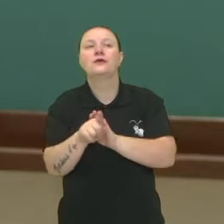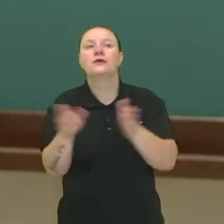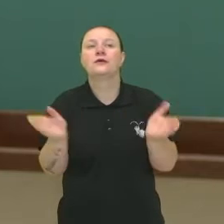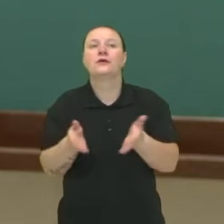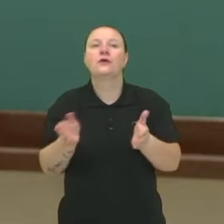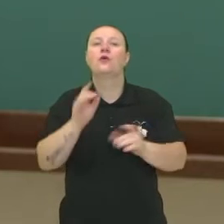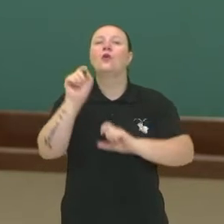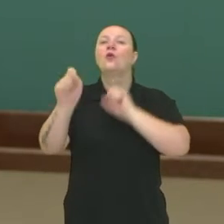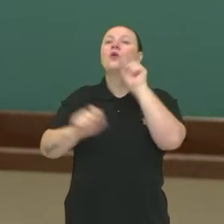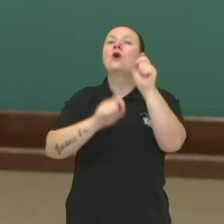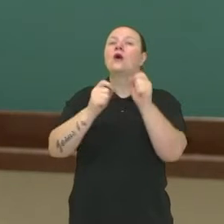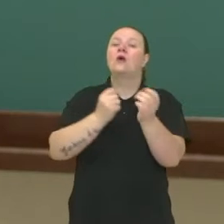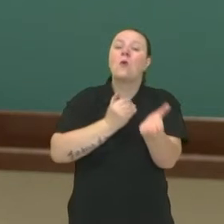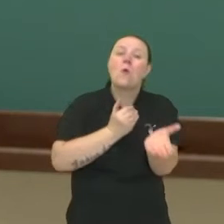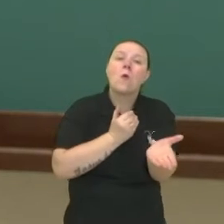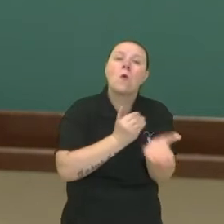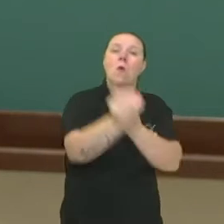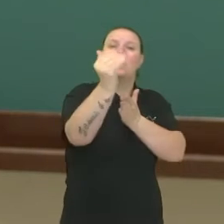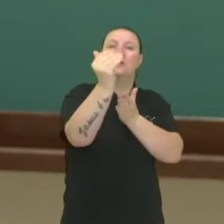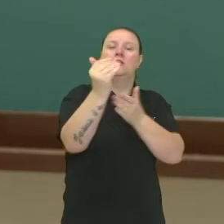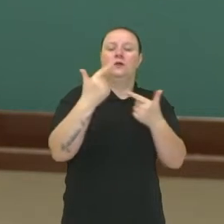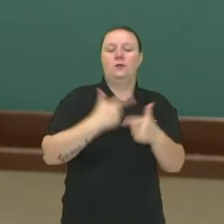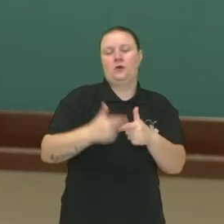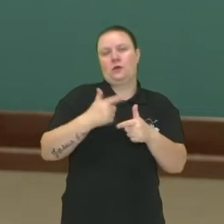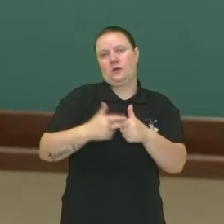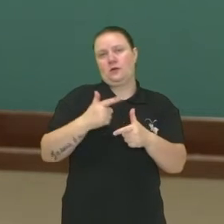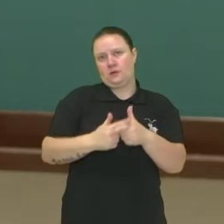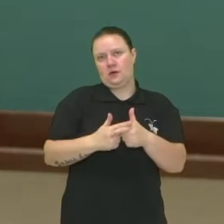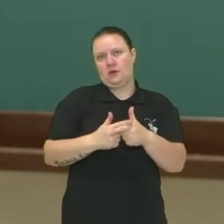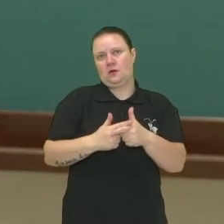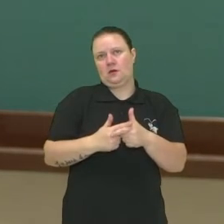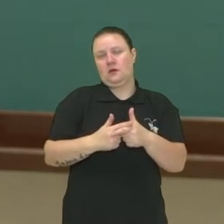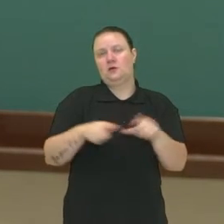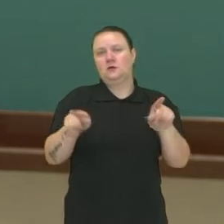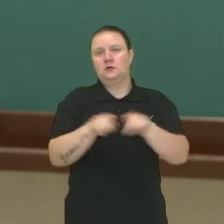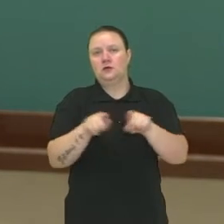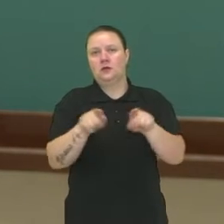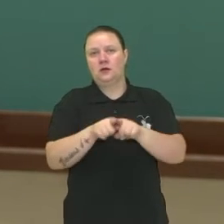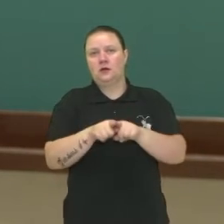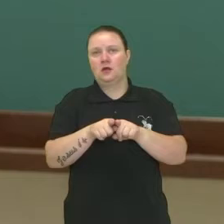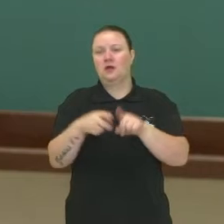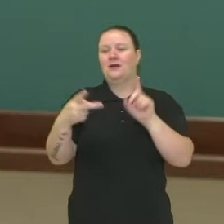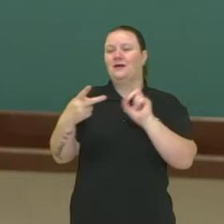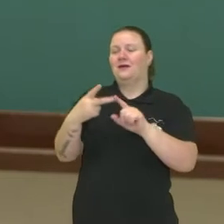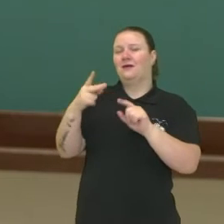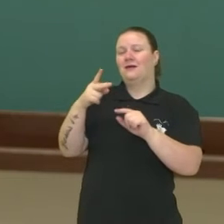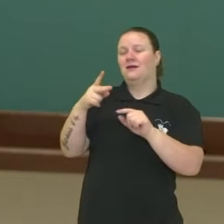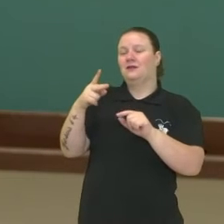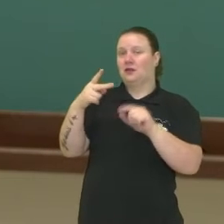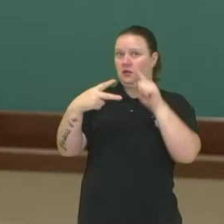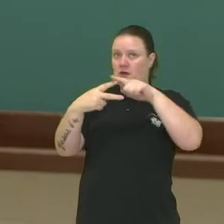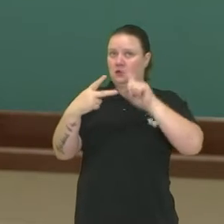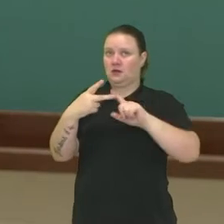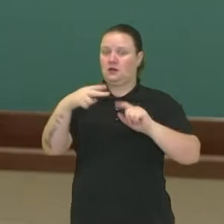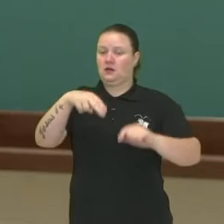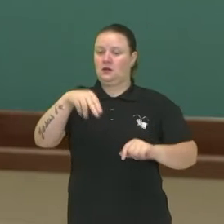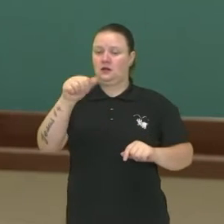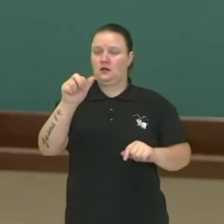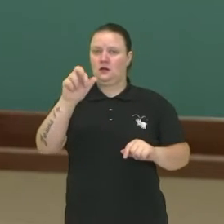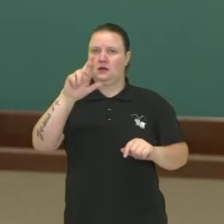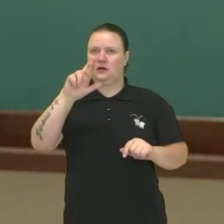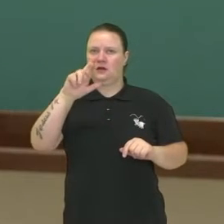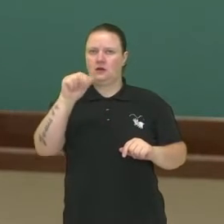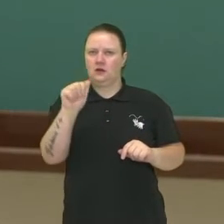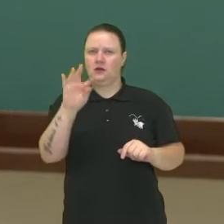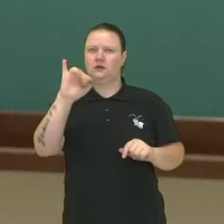qual é o conflito gerador da narrativa e qual é o conflito da narrativa? São 2 coisas distintas.